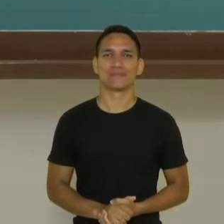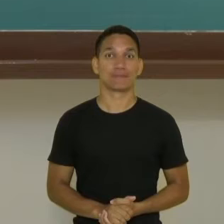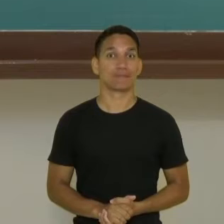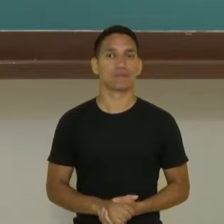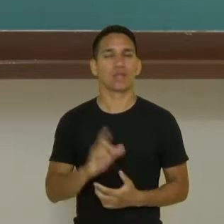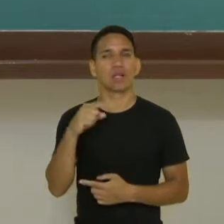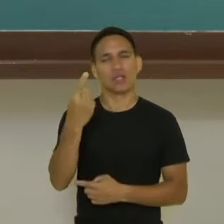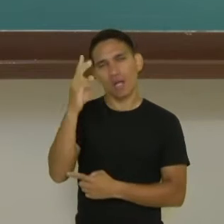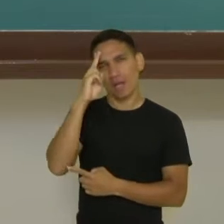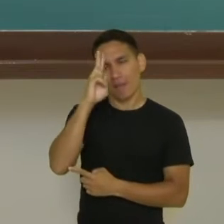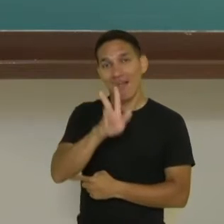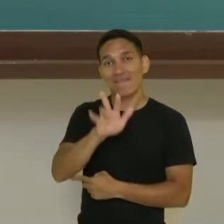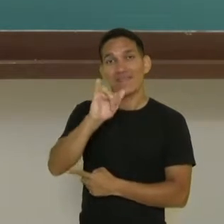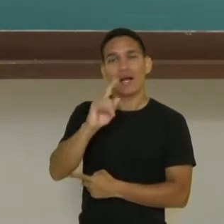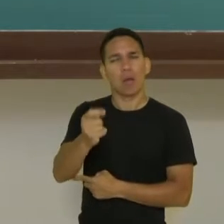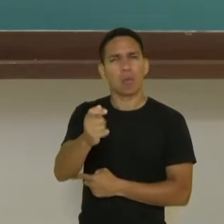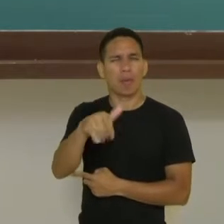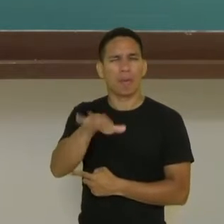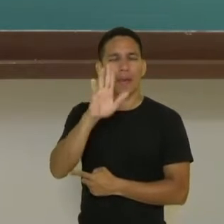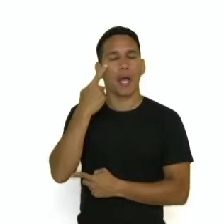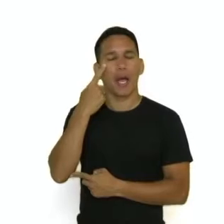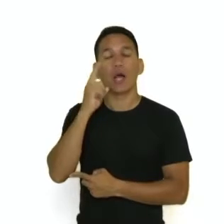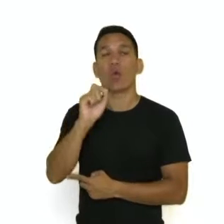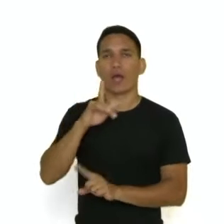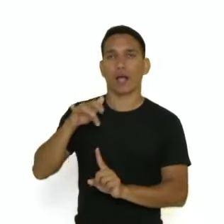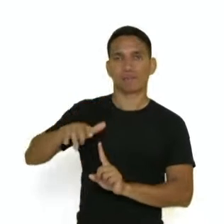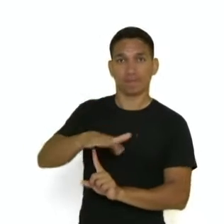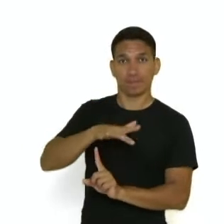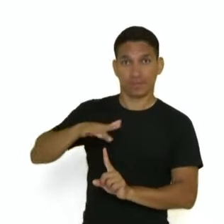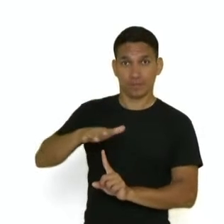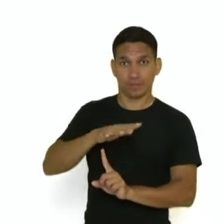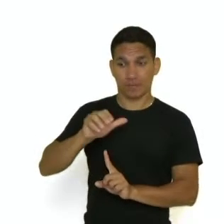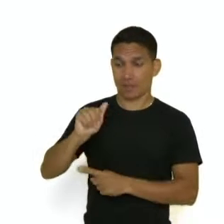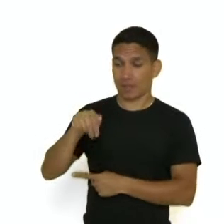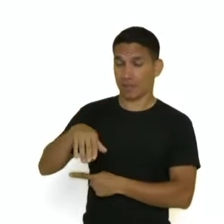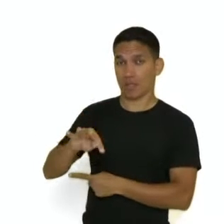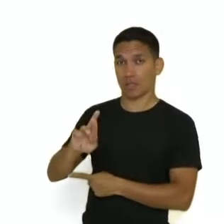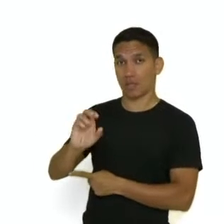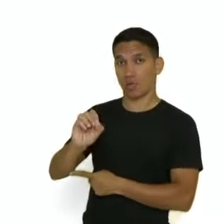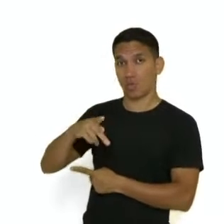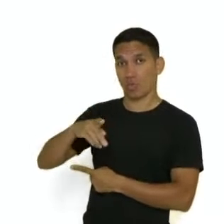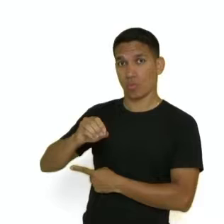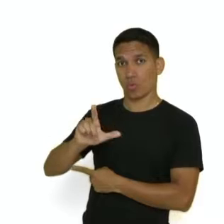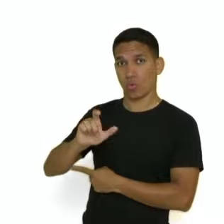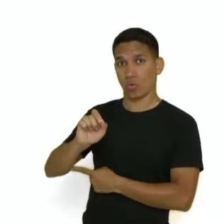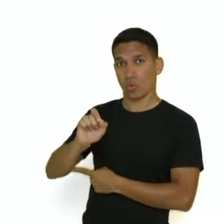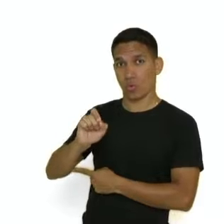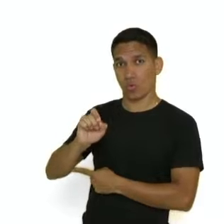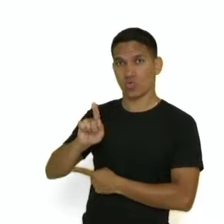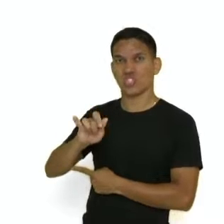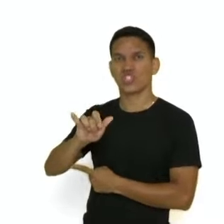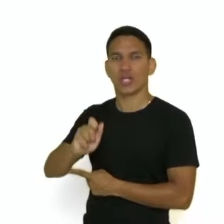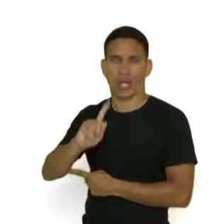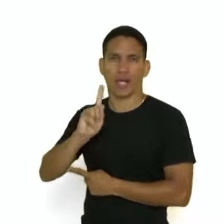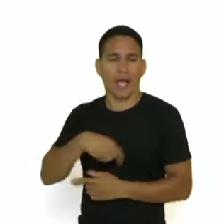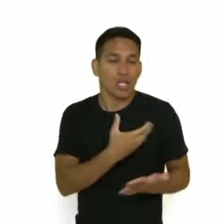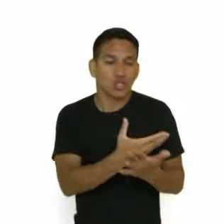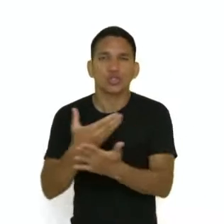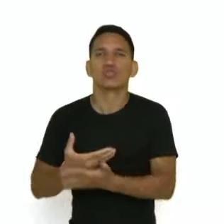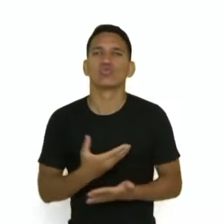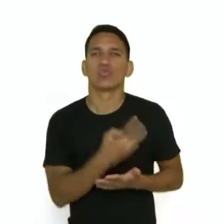Vamos relembrar um pouquinho. A antropologia estuda as culturas, que é um conjunto